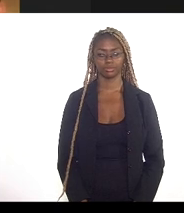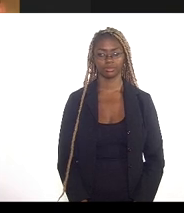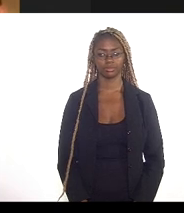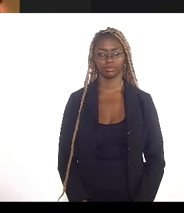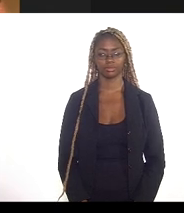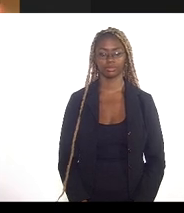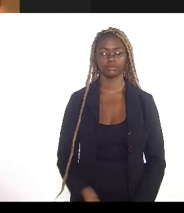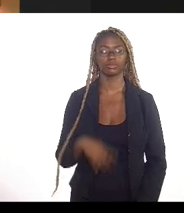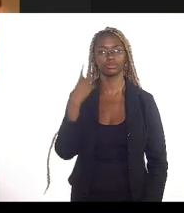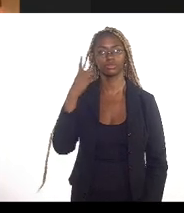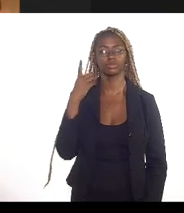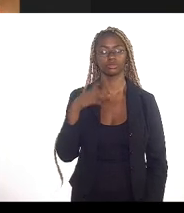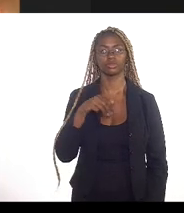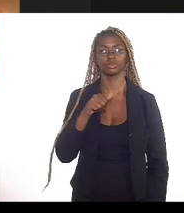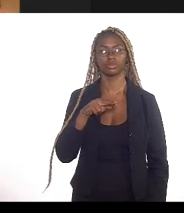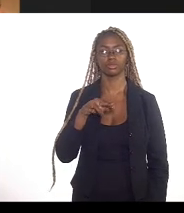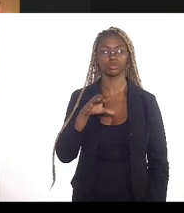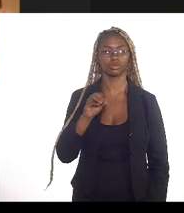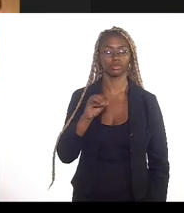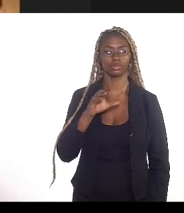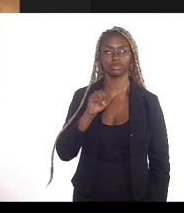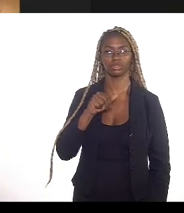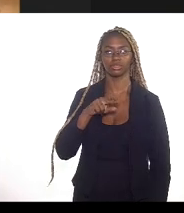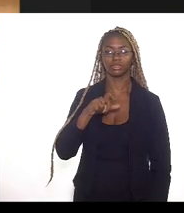Deputado Márcio Canella.